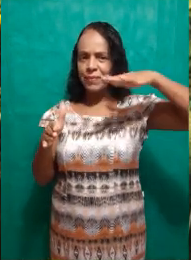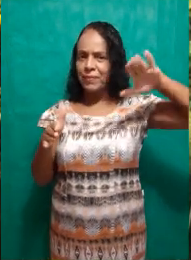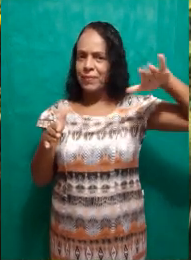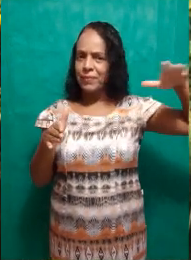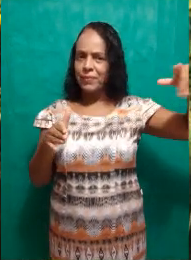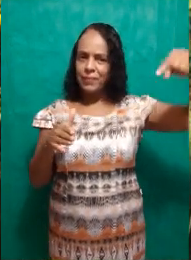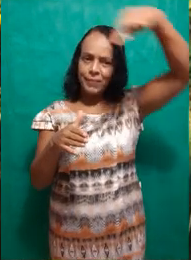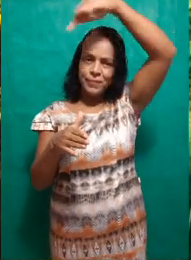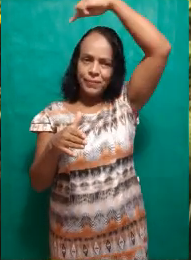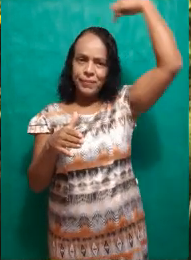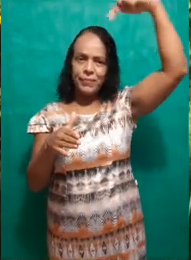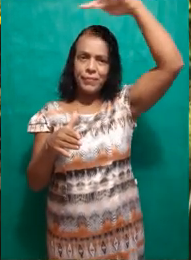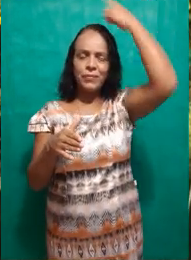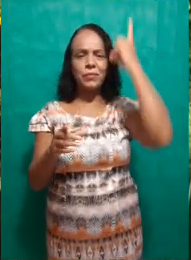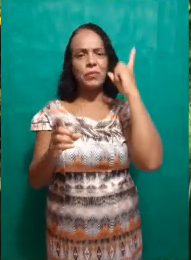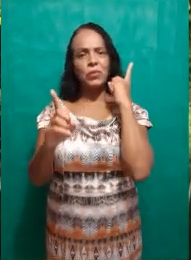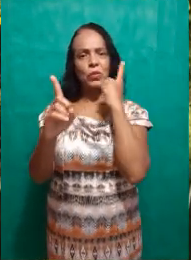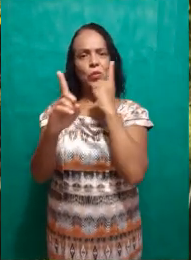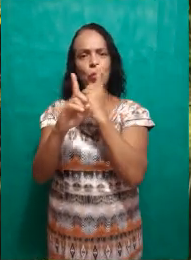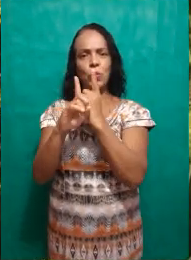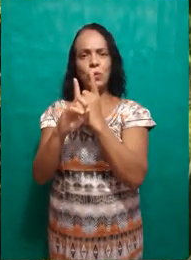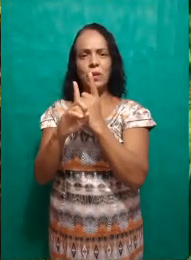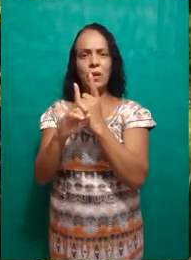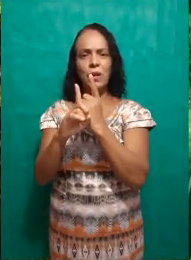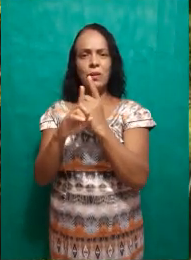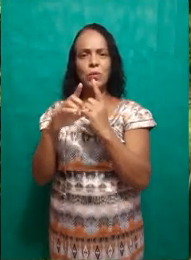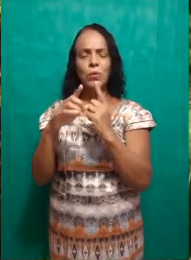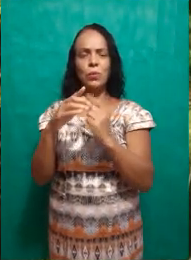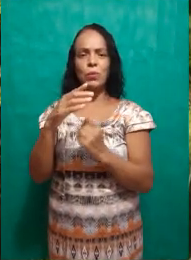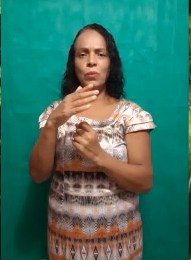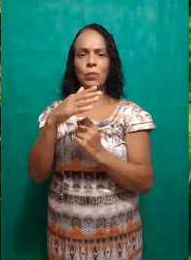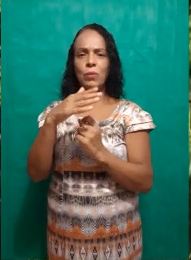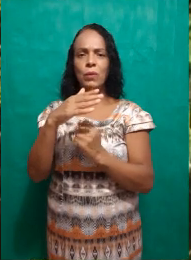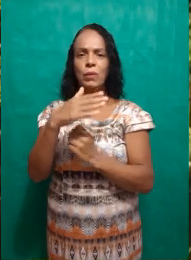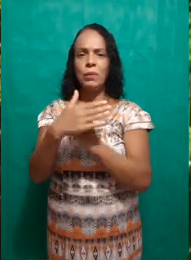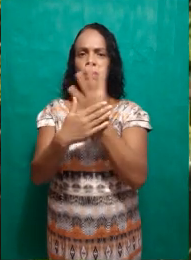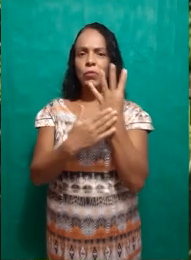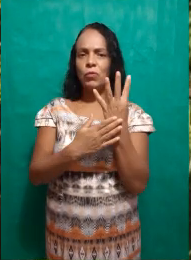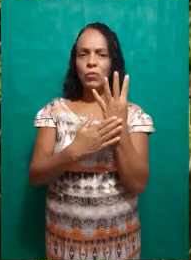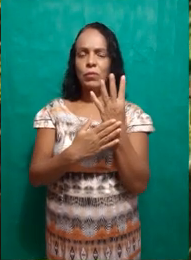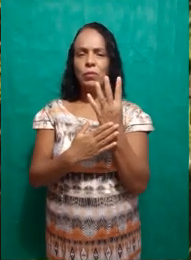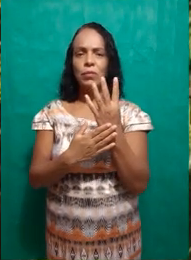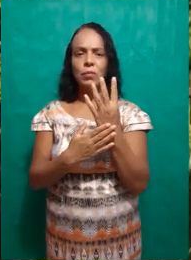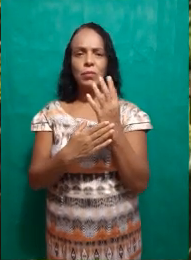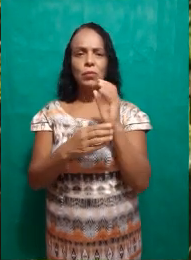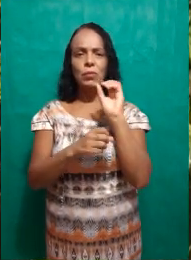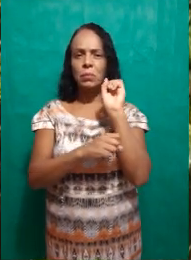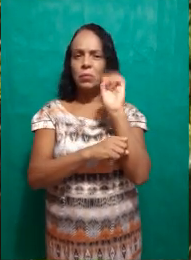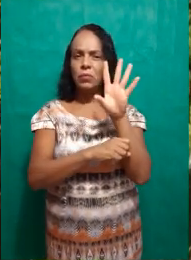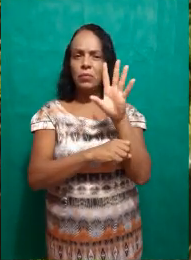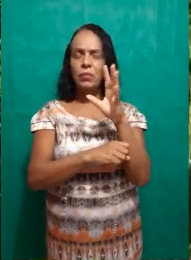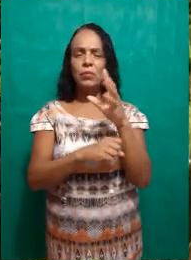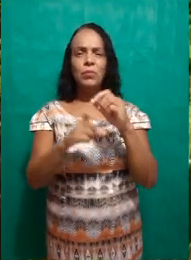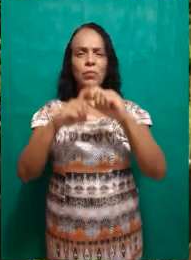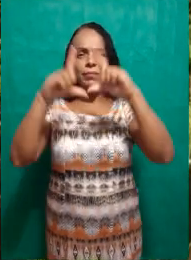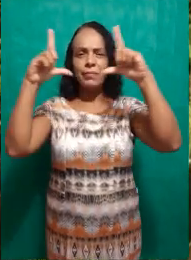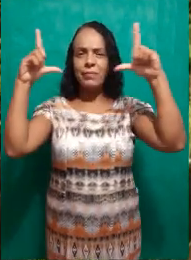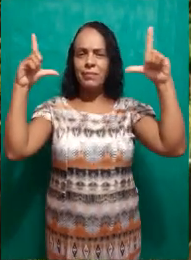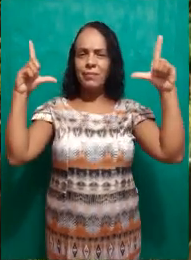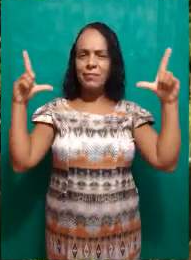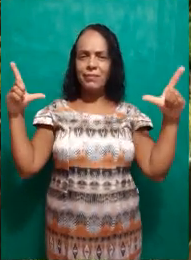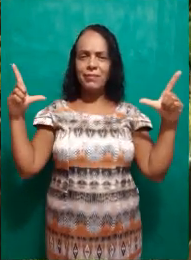encontrava instituído e projetado um grandioso salão. Salão este